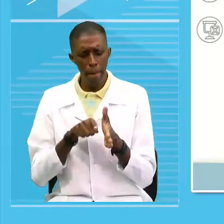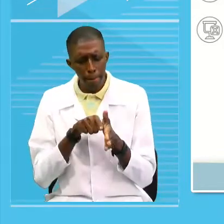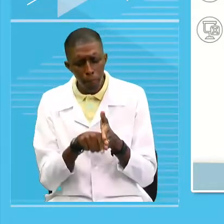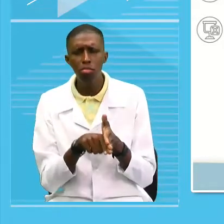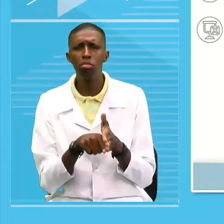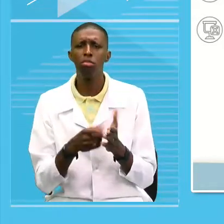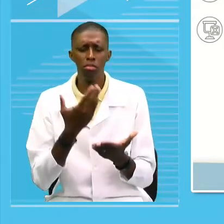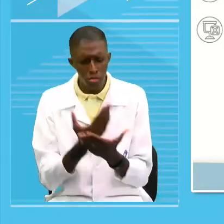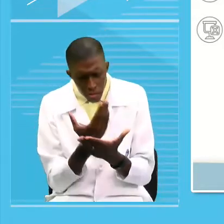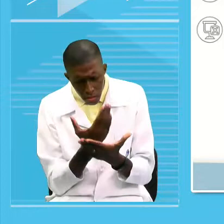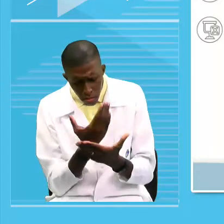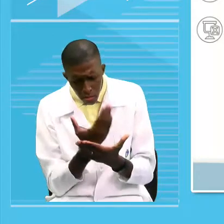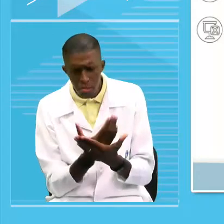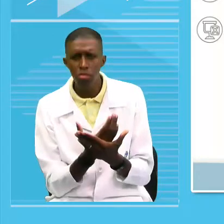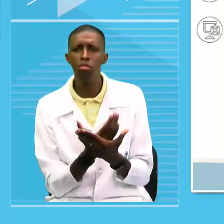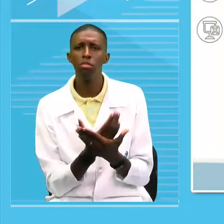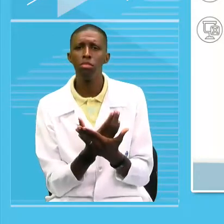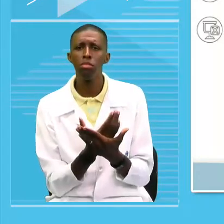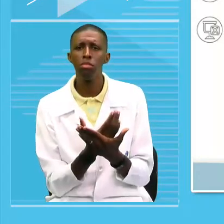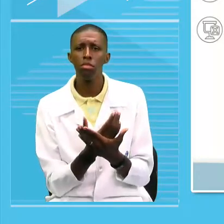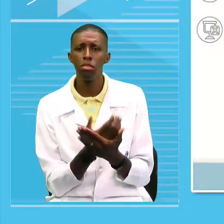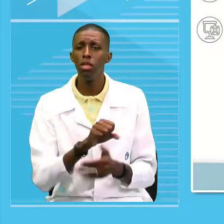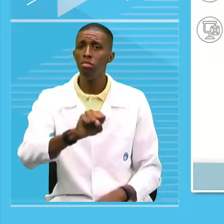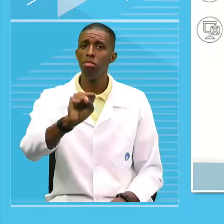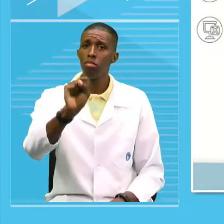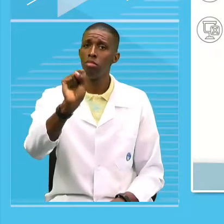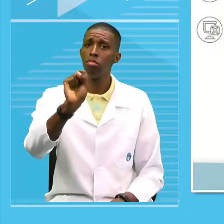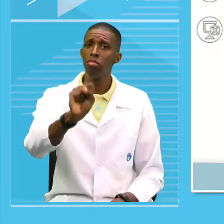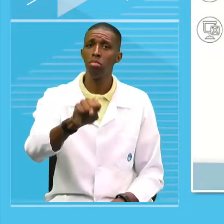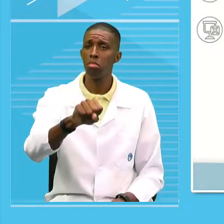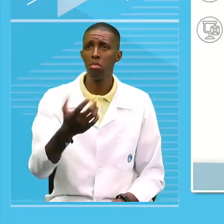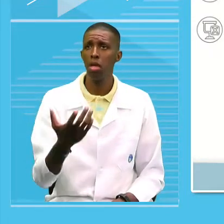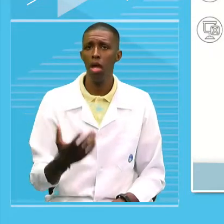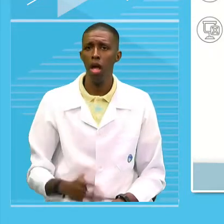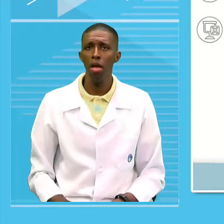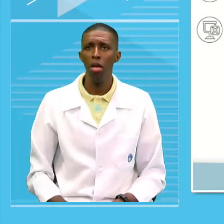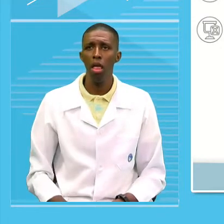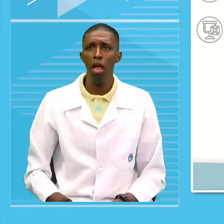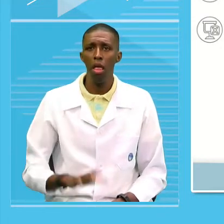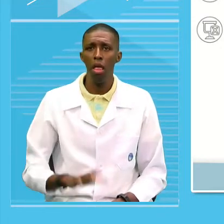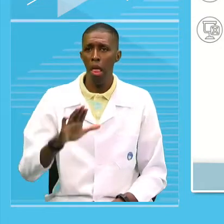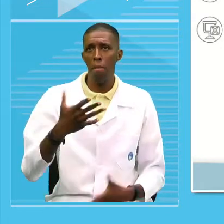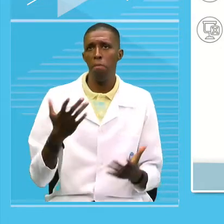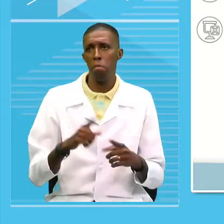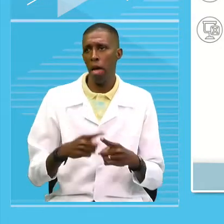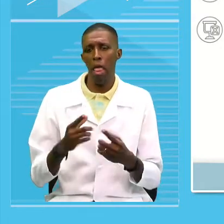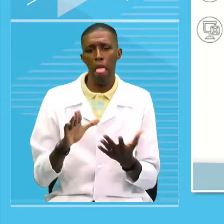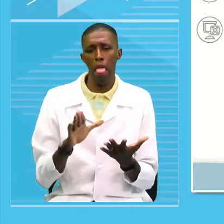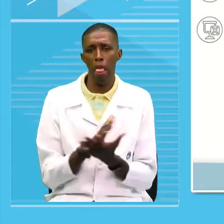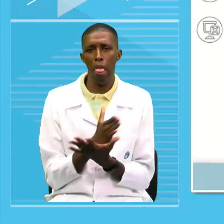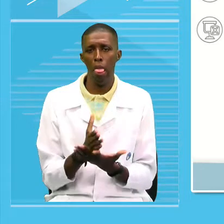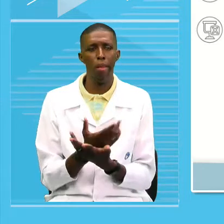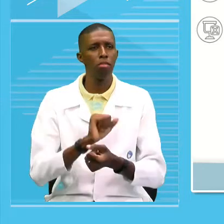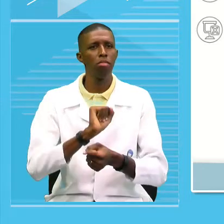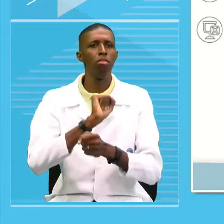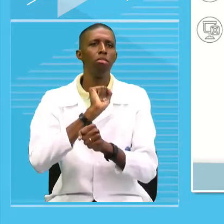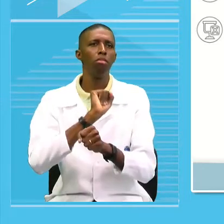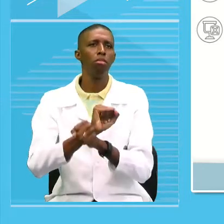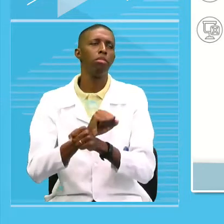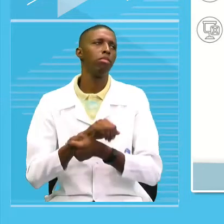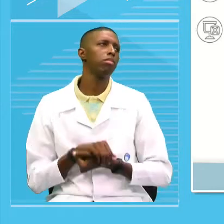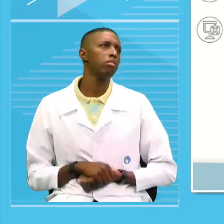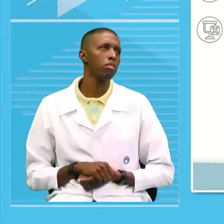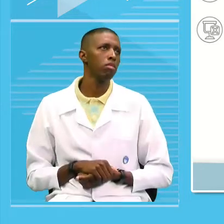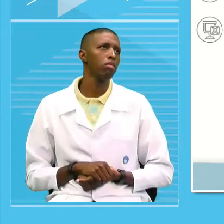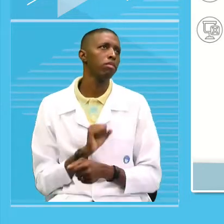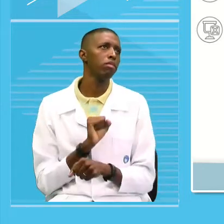que aqui já é o desenvolvimento das suas habilidades das tuas aptidões das tuas